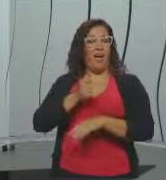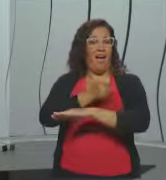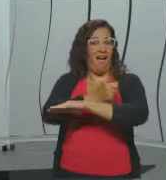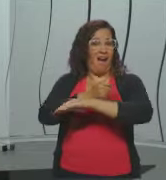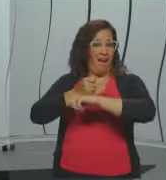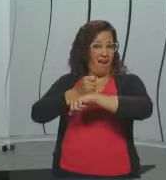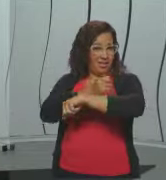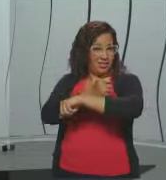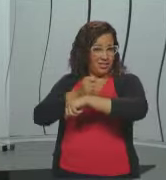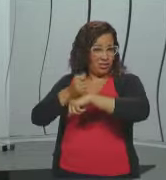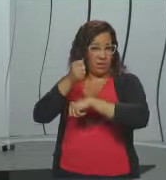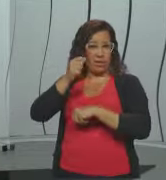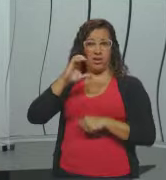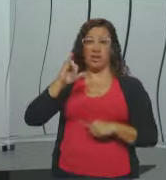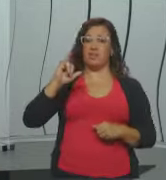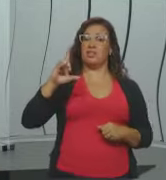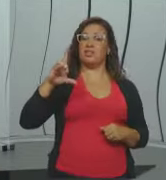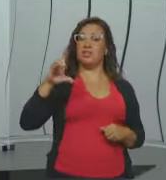ácido.